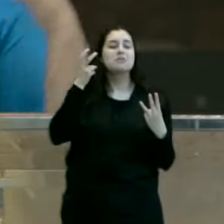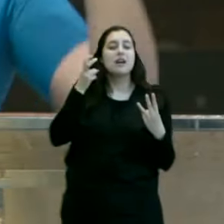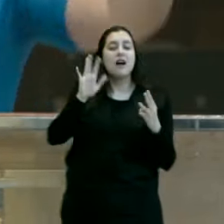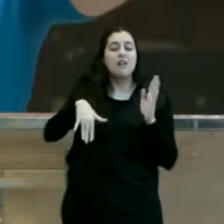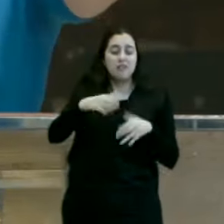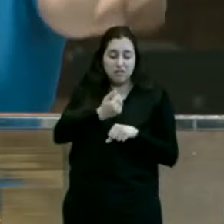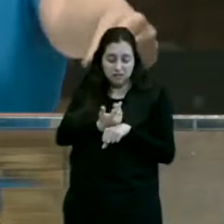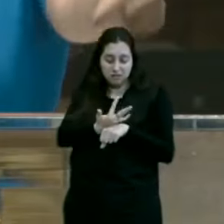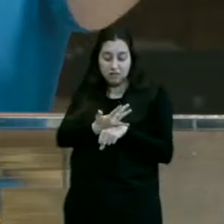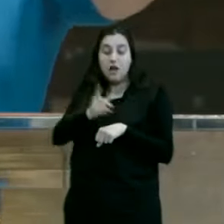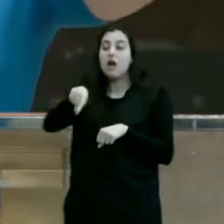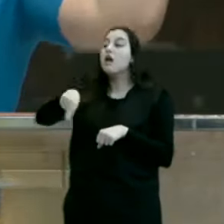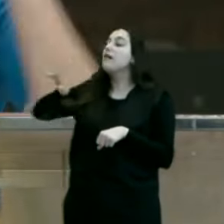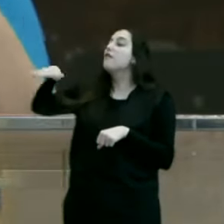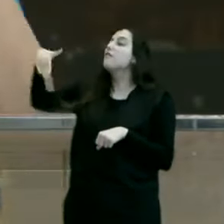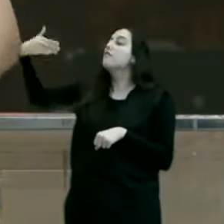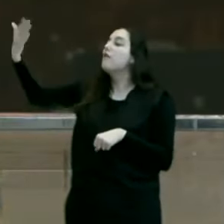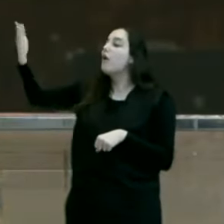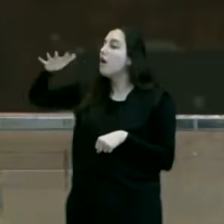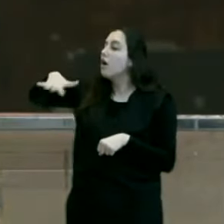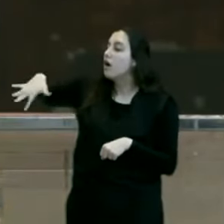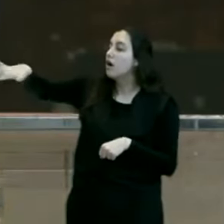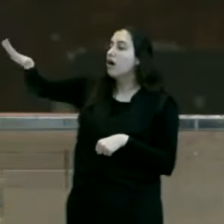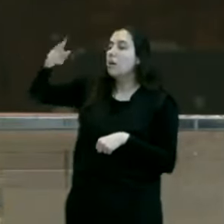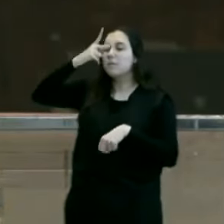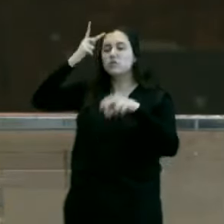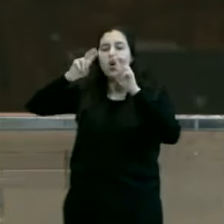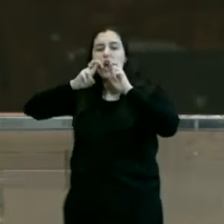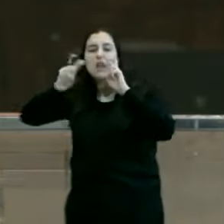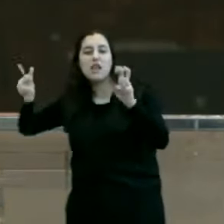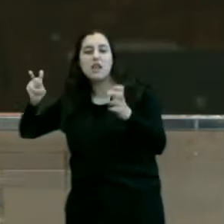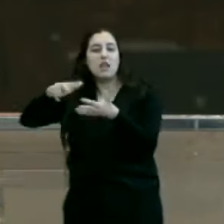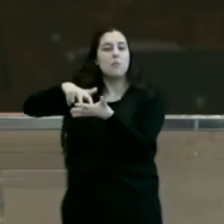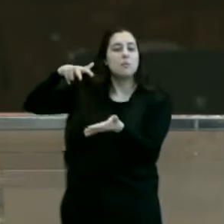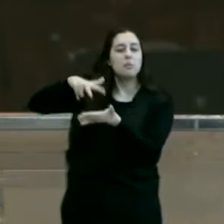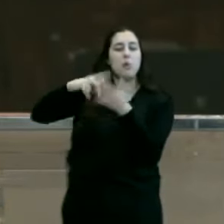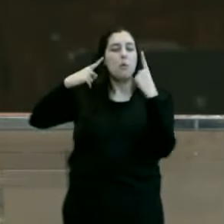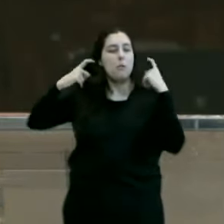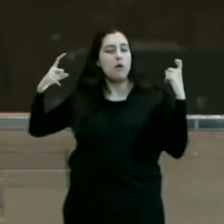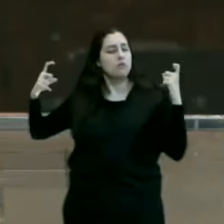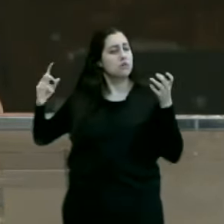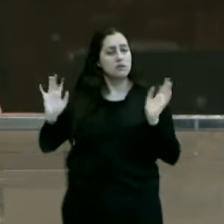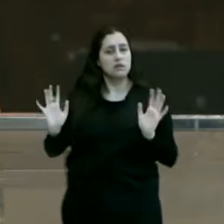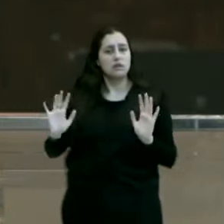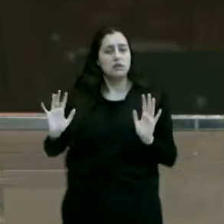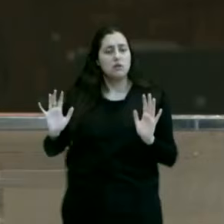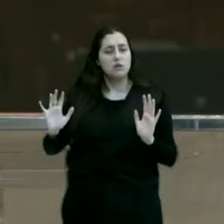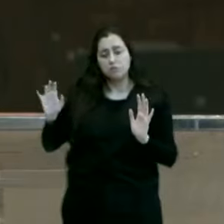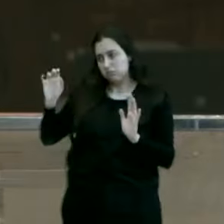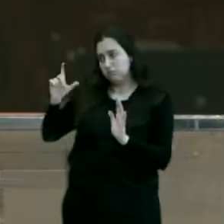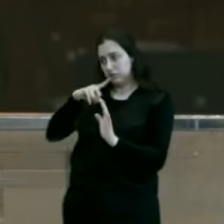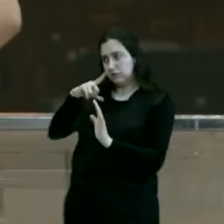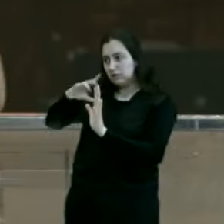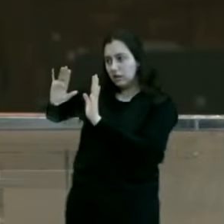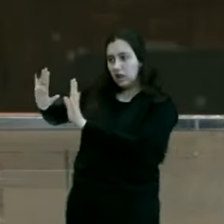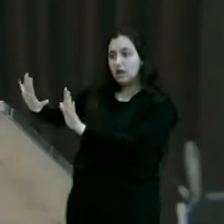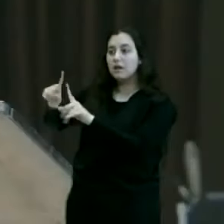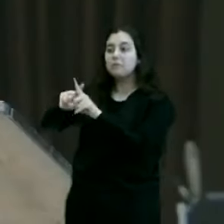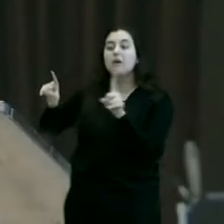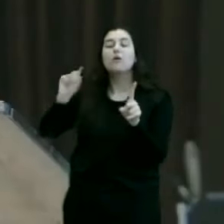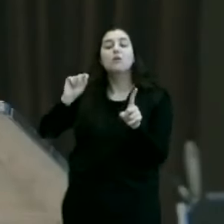é barulho externo, é salto, é grito, é barulho. Não! O avivamento, ele